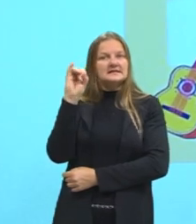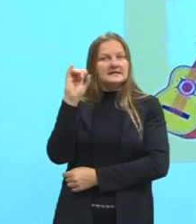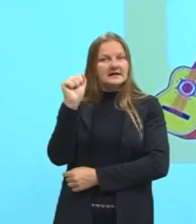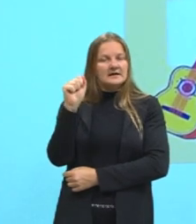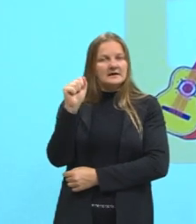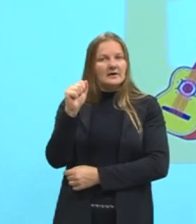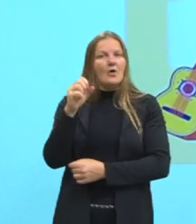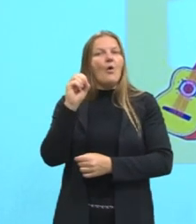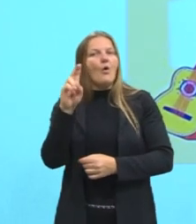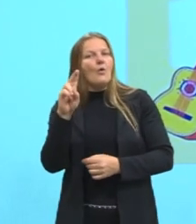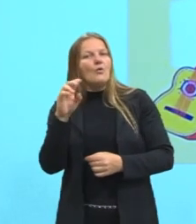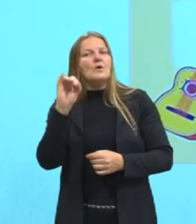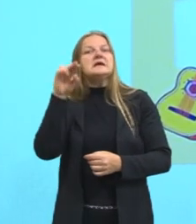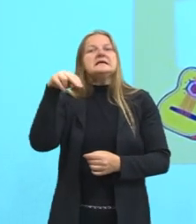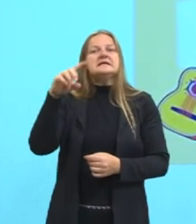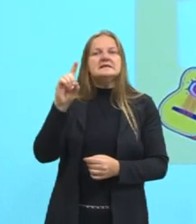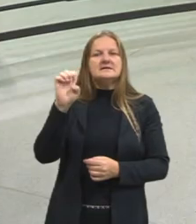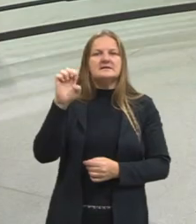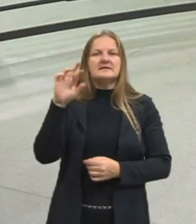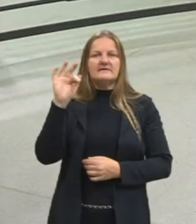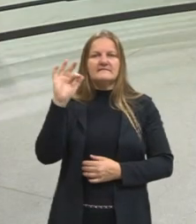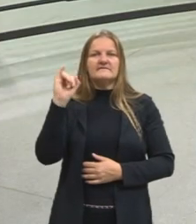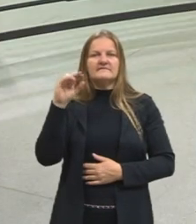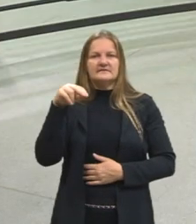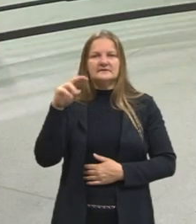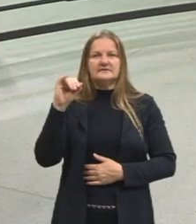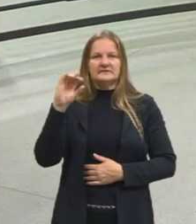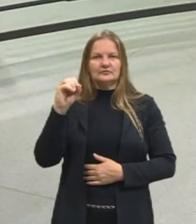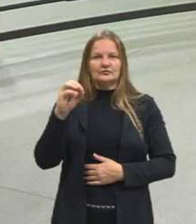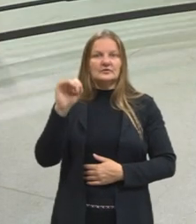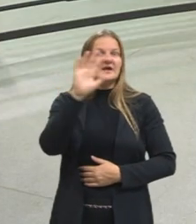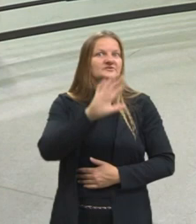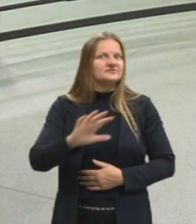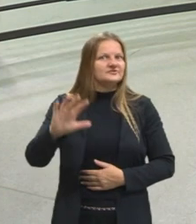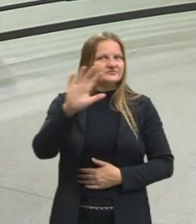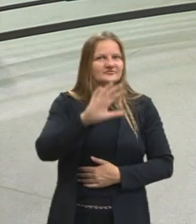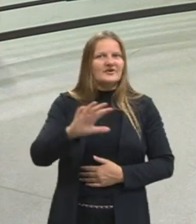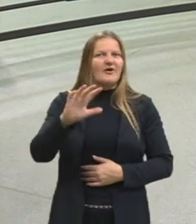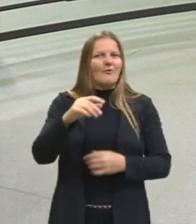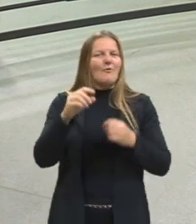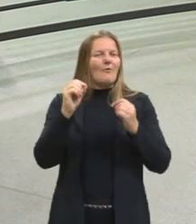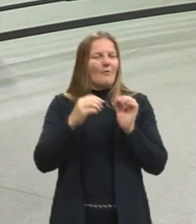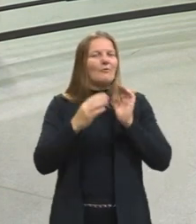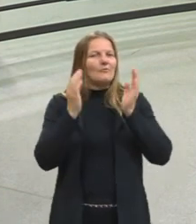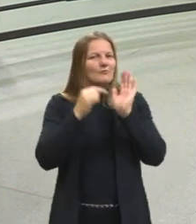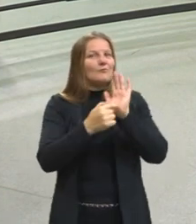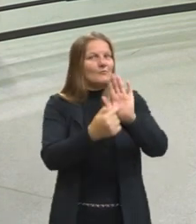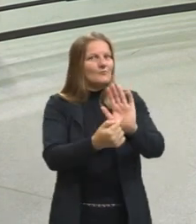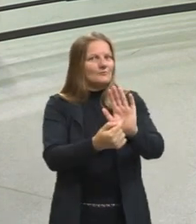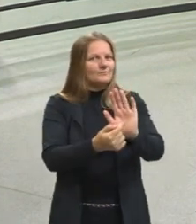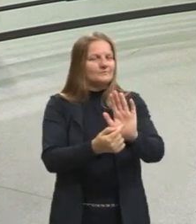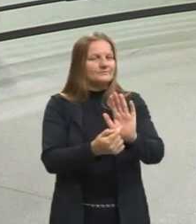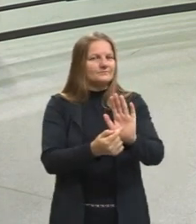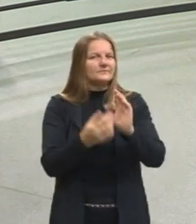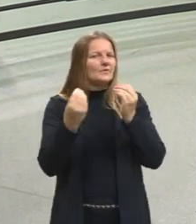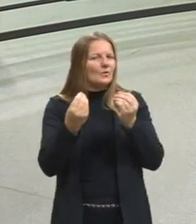indefinida tá então forma definida